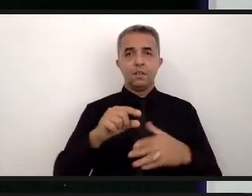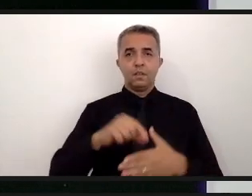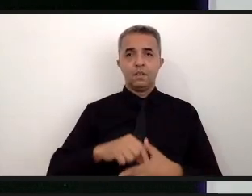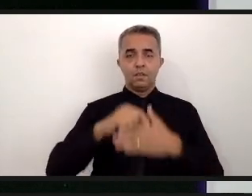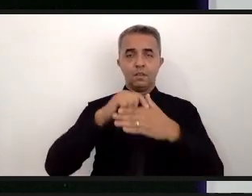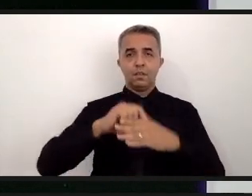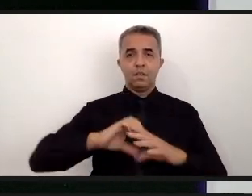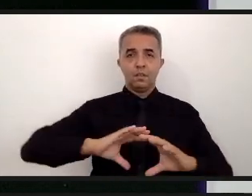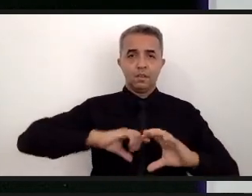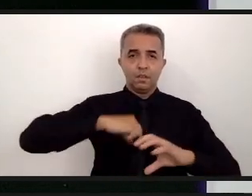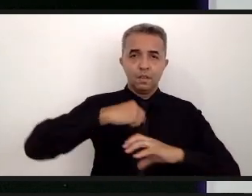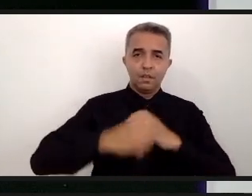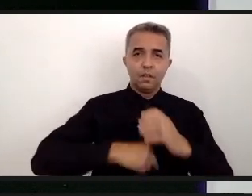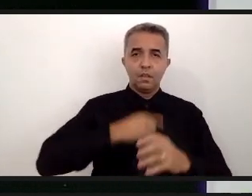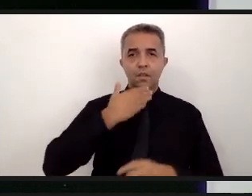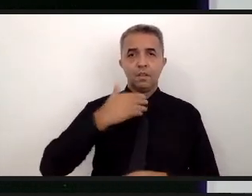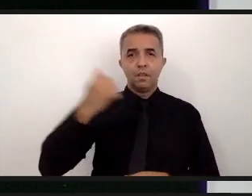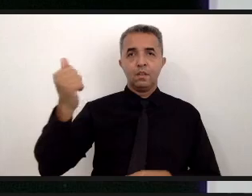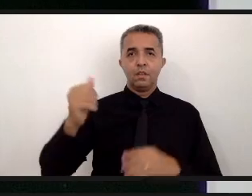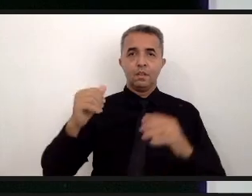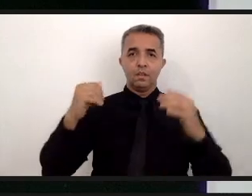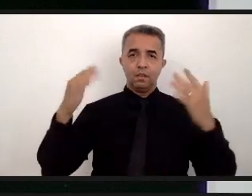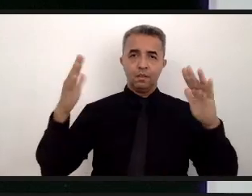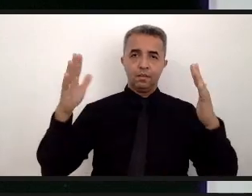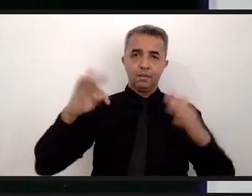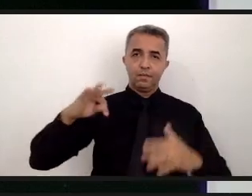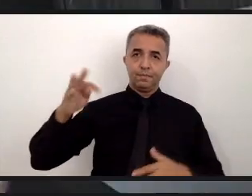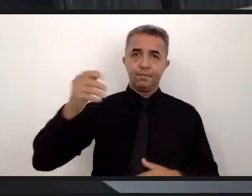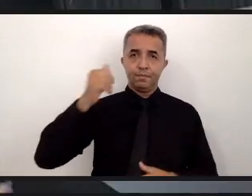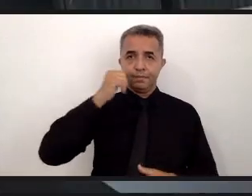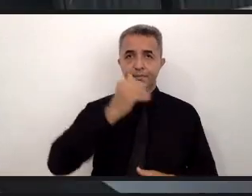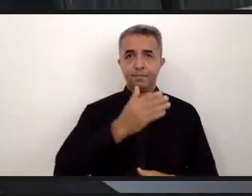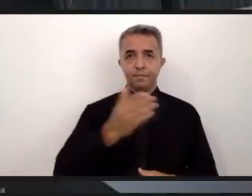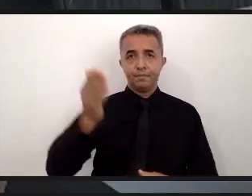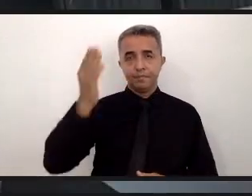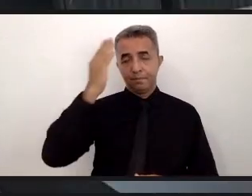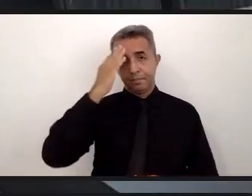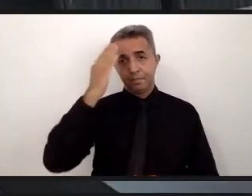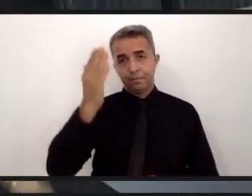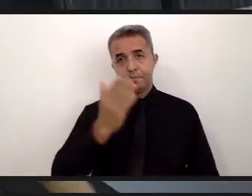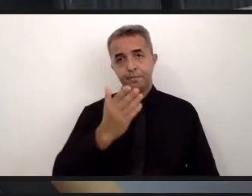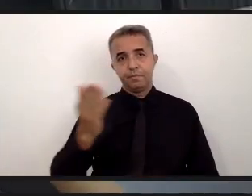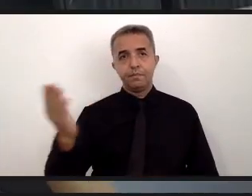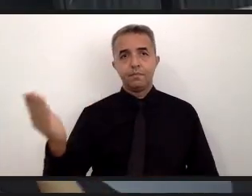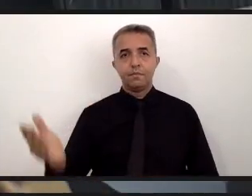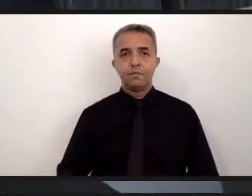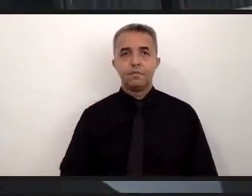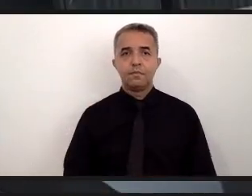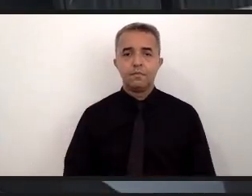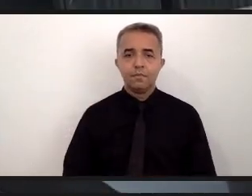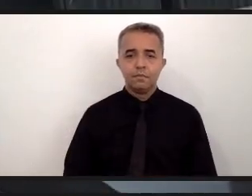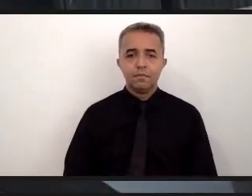melhor. Parabéns a todas nós, mulheres. Obrigada. Obrigada, viu? Vereador.